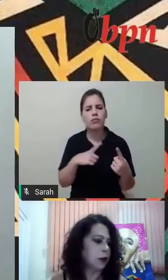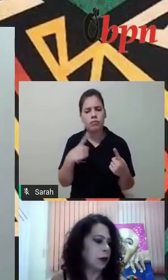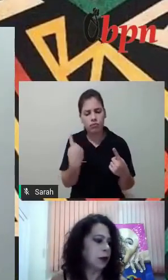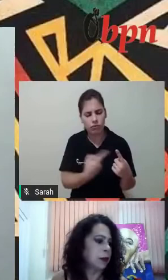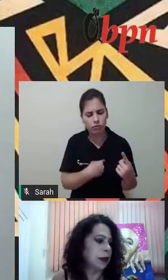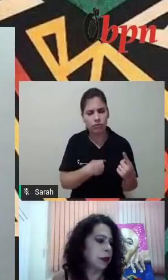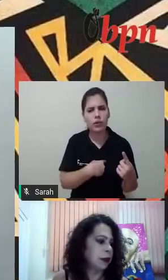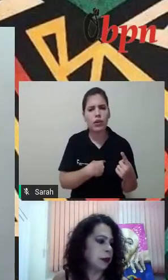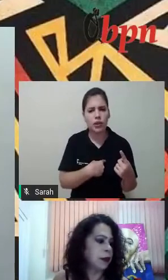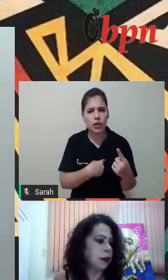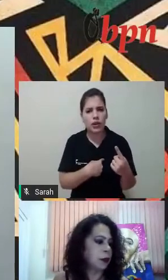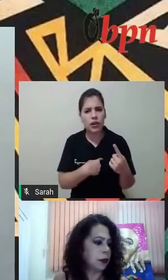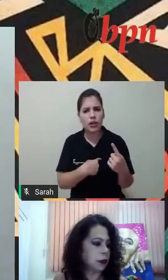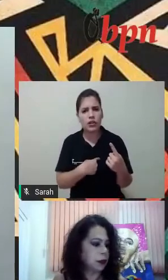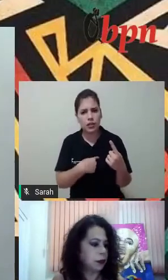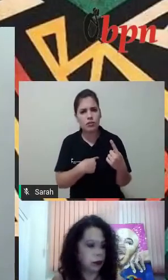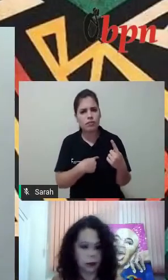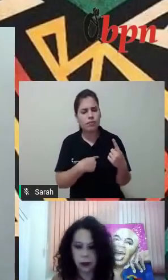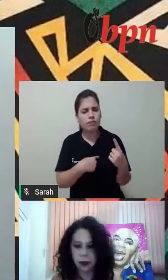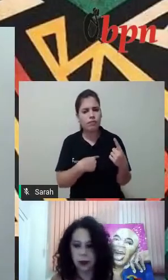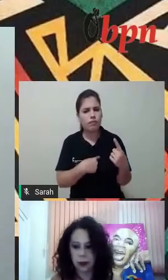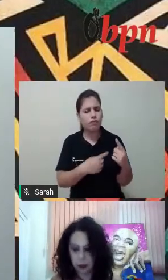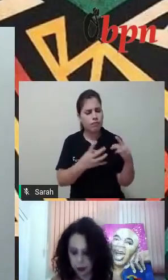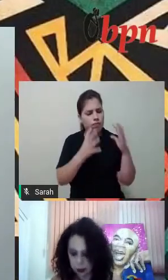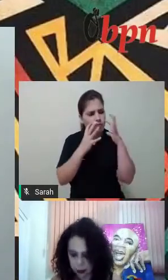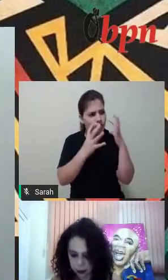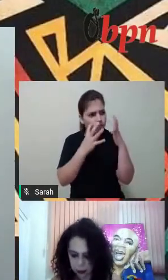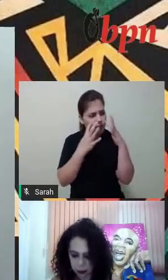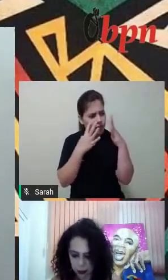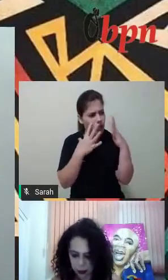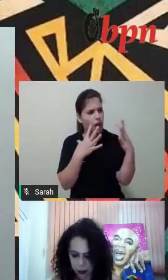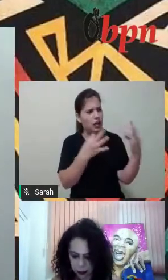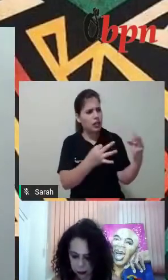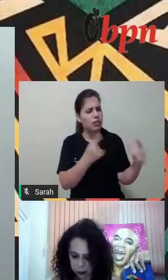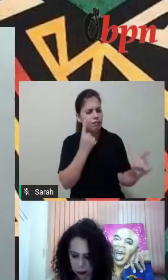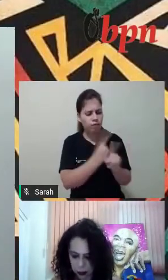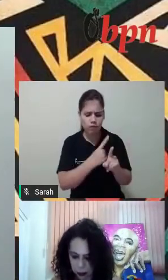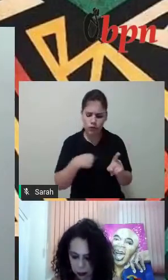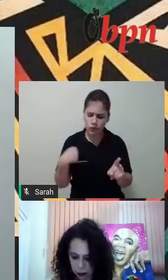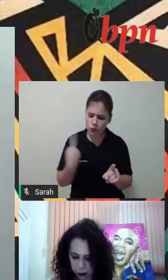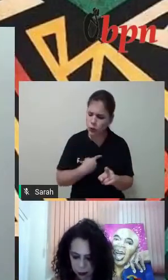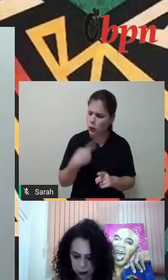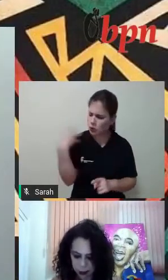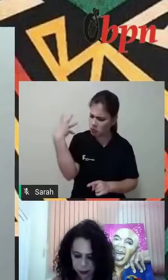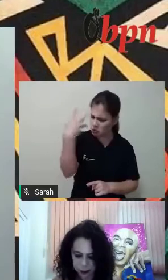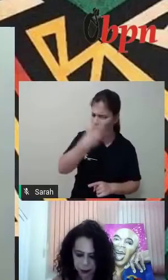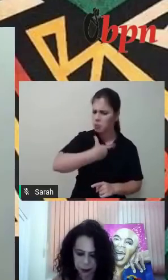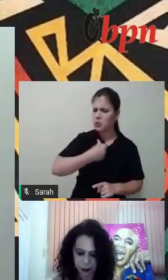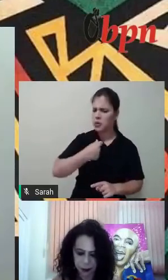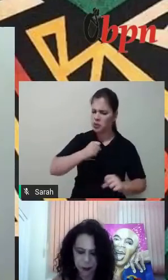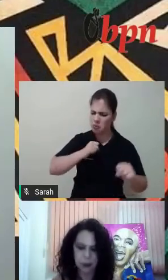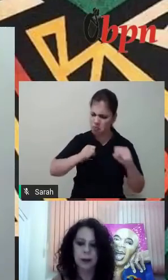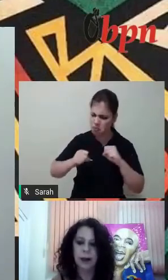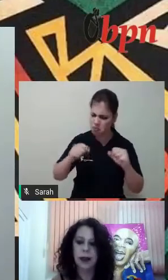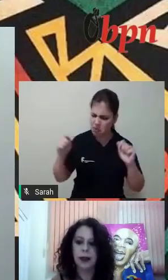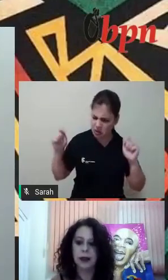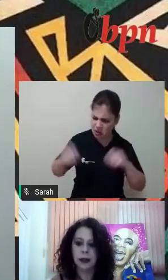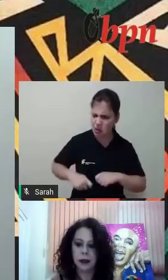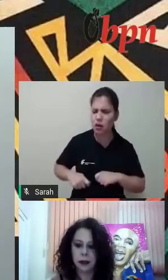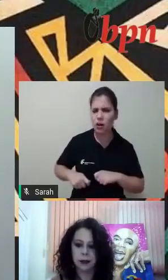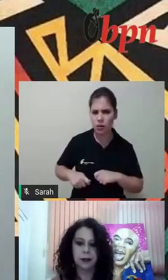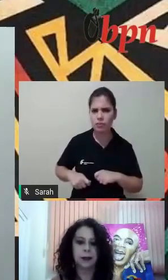e descobrimos a nossa dignidade, a nossa beleza, a nossa potencialidade. E na medida que você